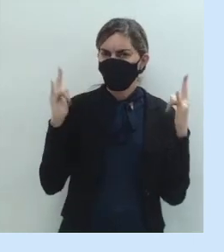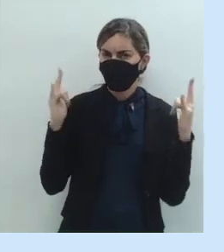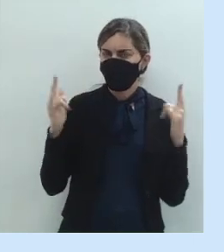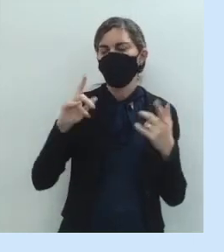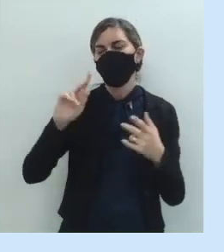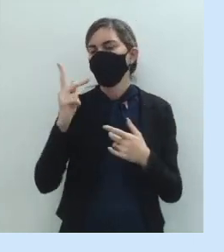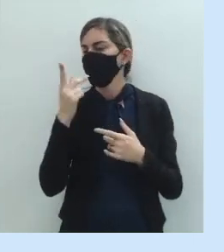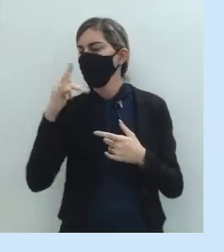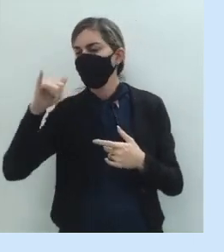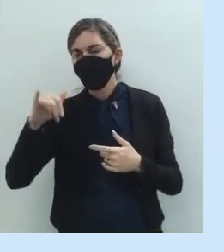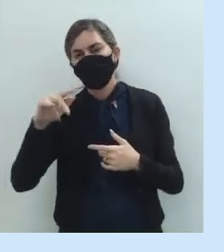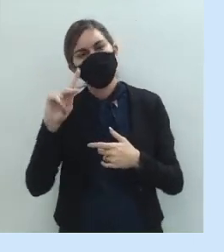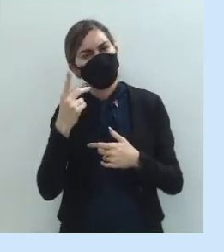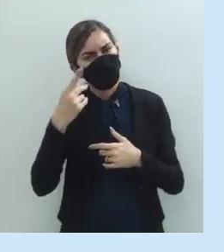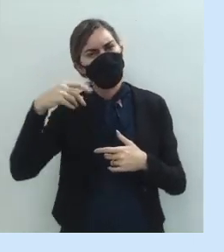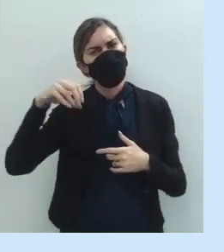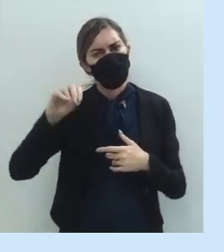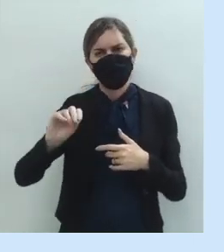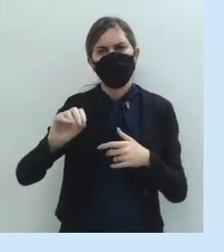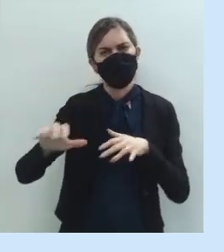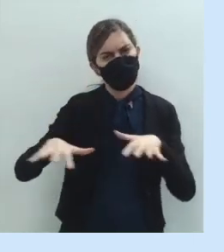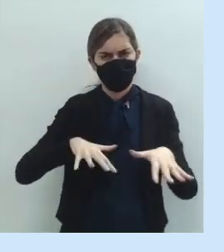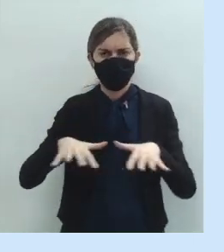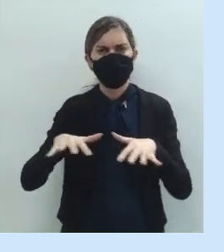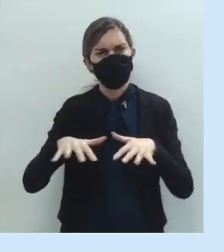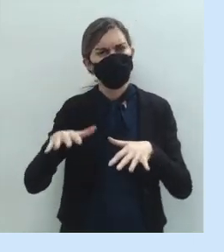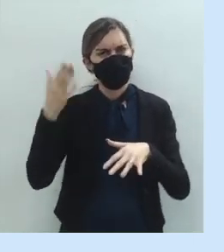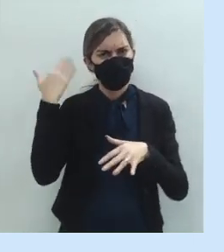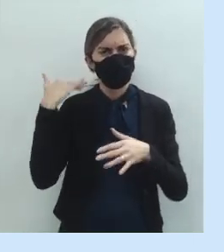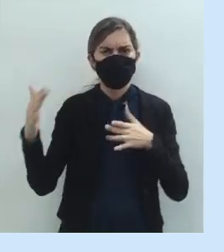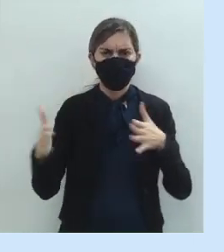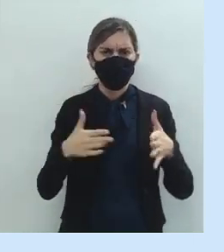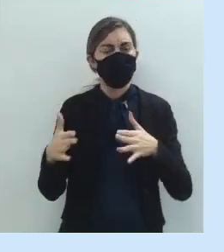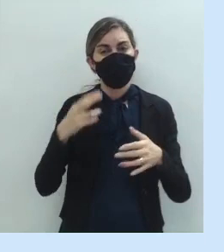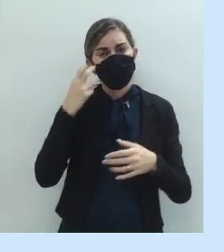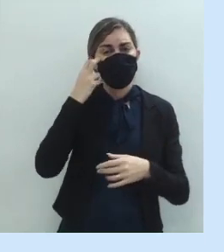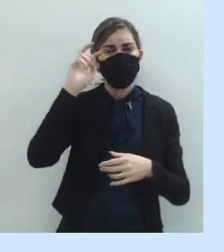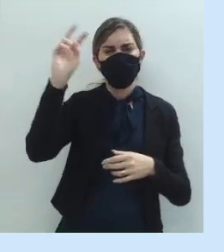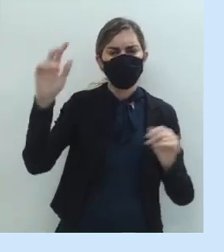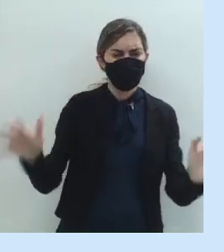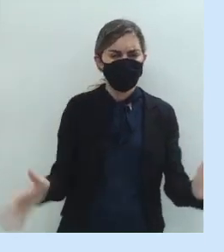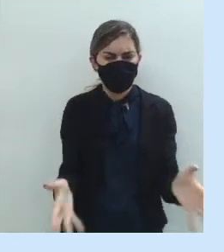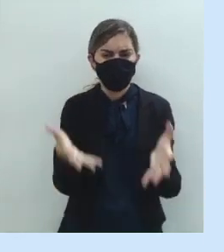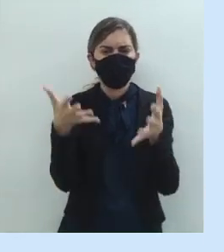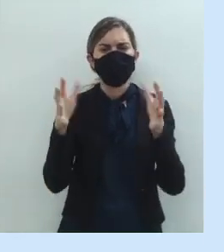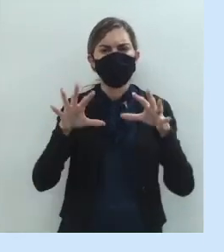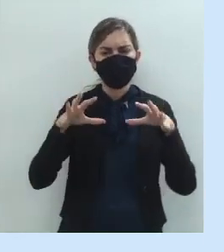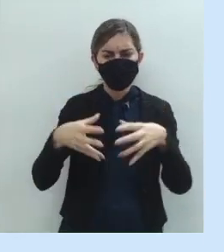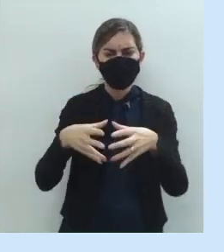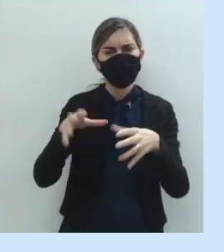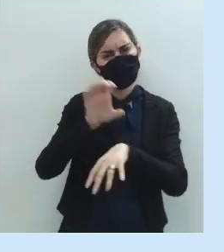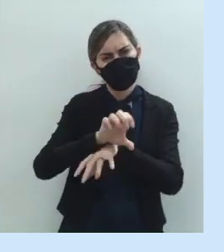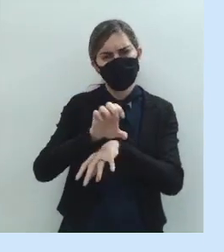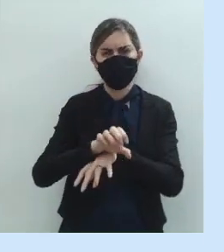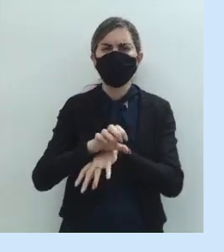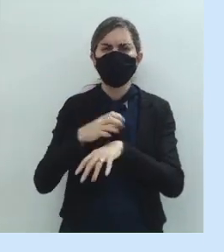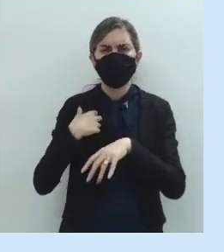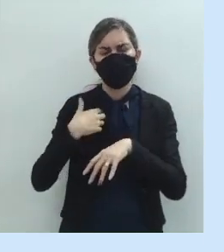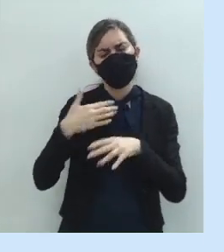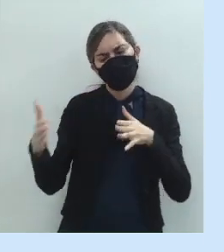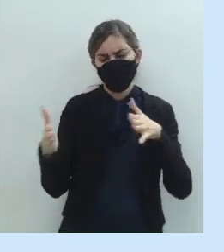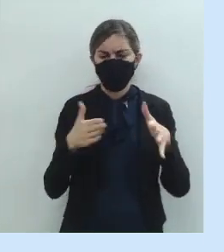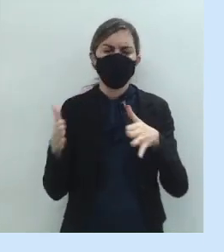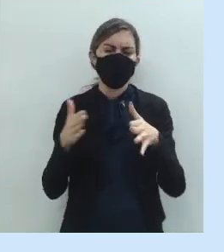hip hop. Então, o movimento Mangue Beat, na época, ele revitalizou a cultura do estado como um todo, que vinha por um